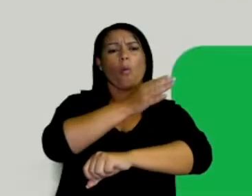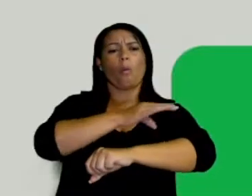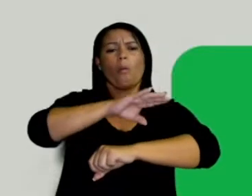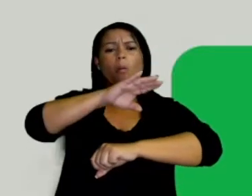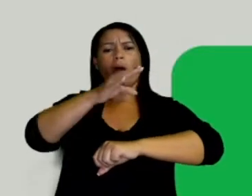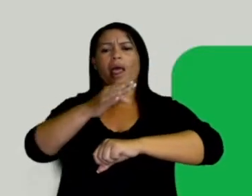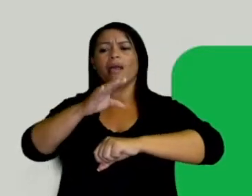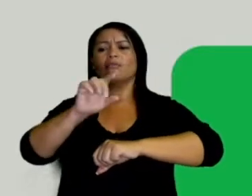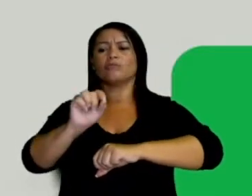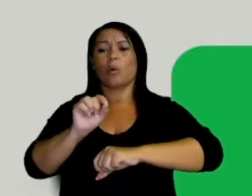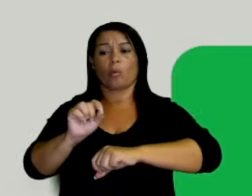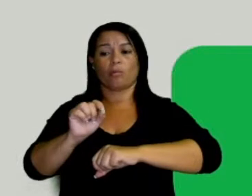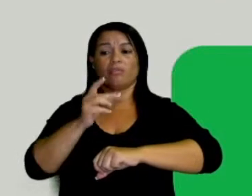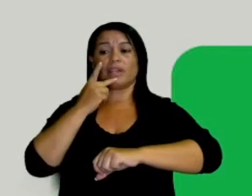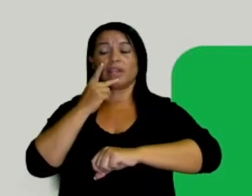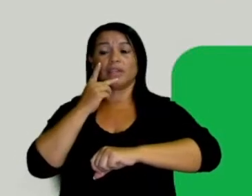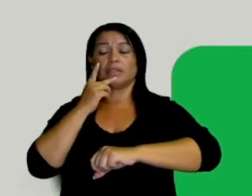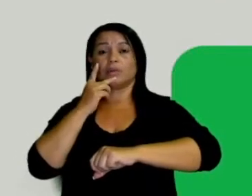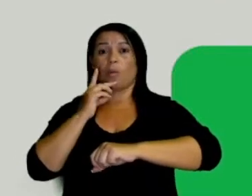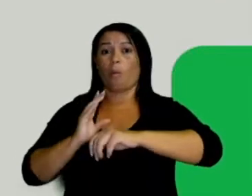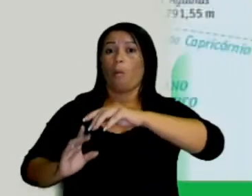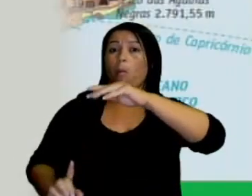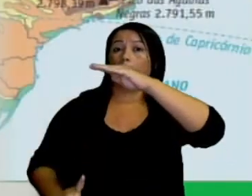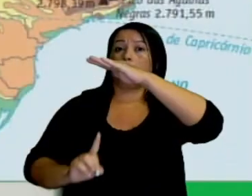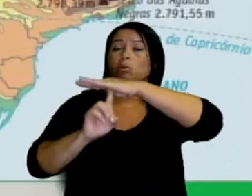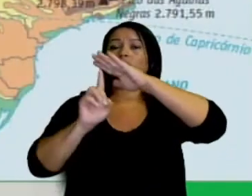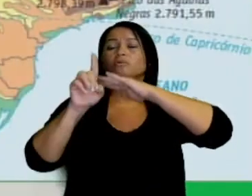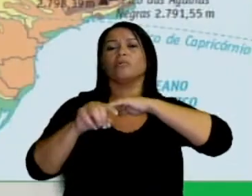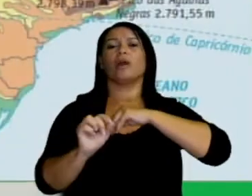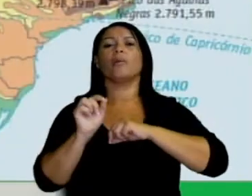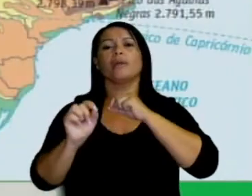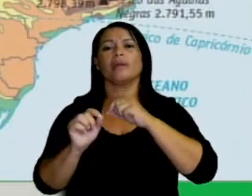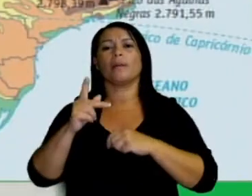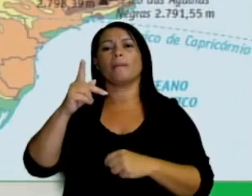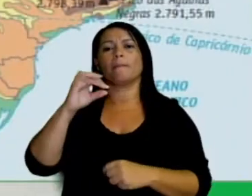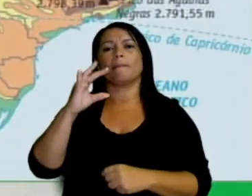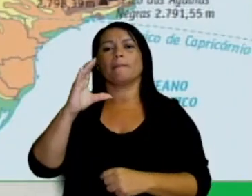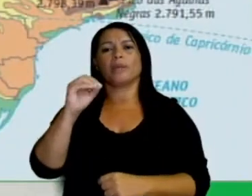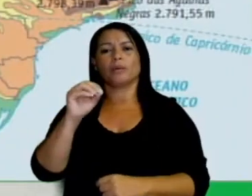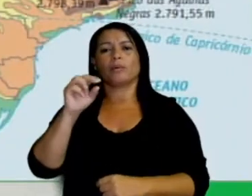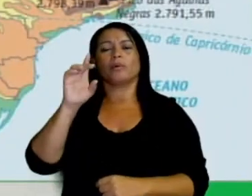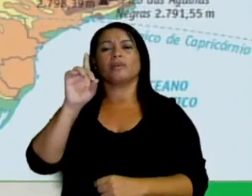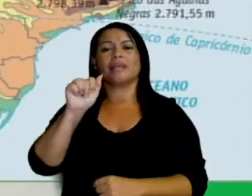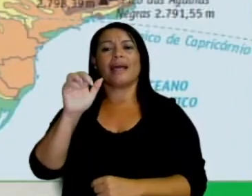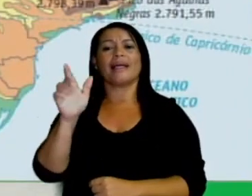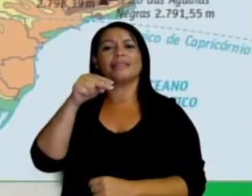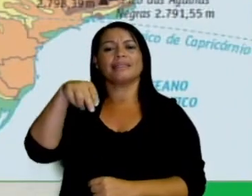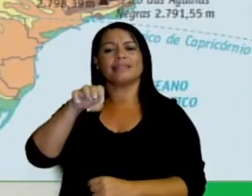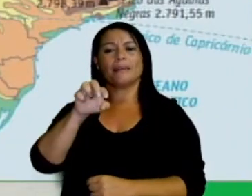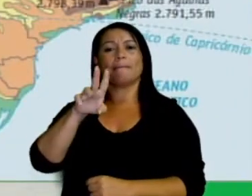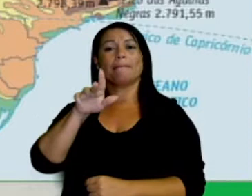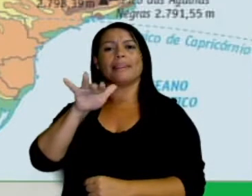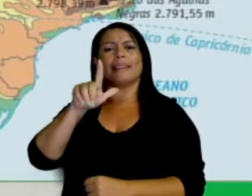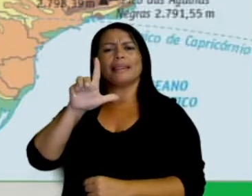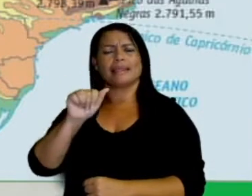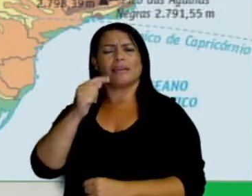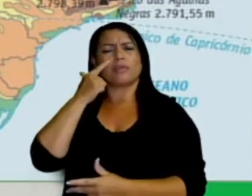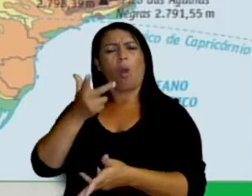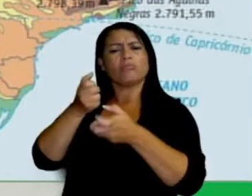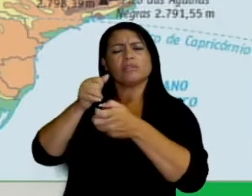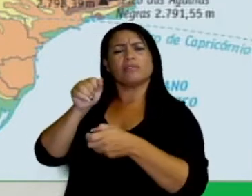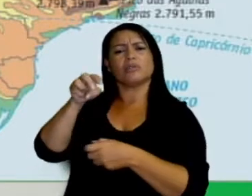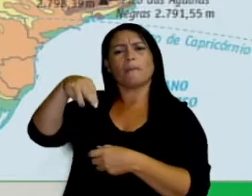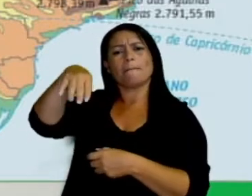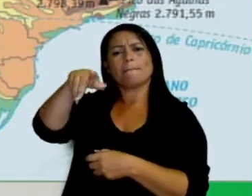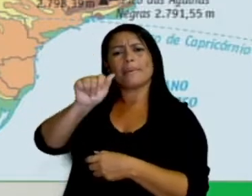o ponto mais alto do nosso território, Pico da Neblina, e aí nesse mapa você consegue ter a noção aí de alguns pontos mais